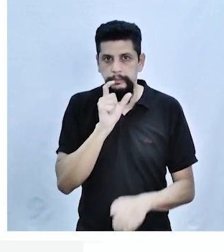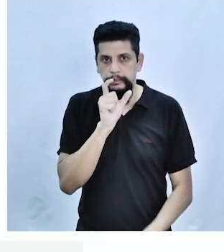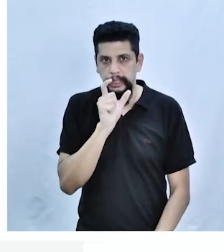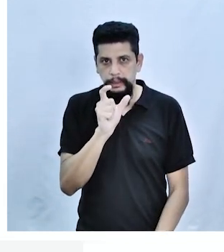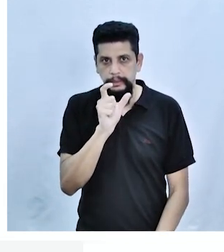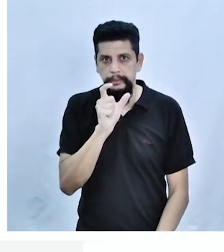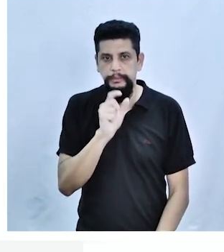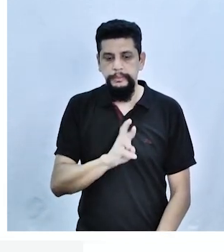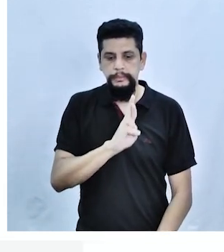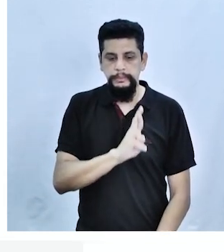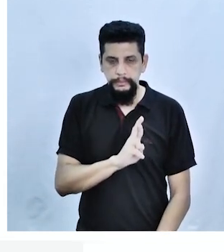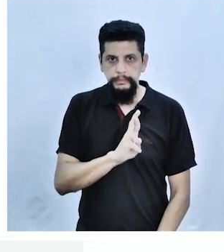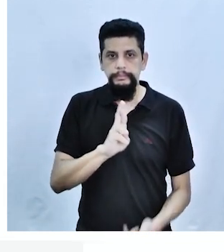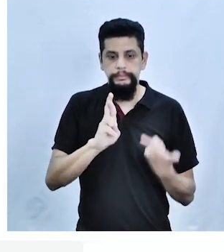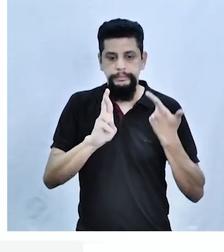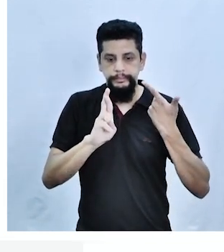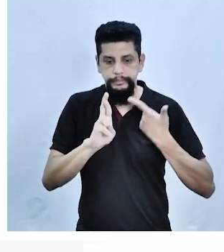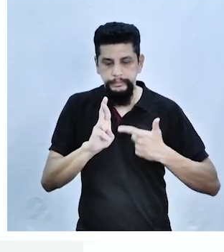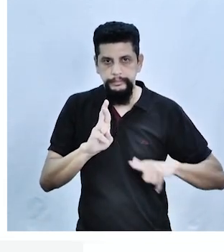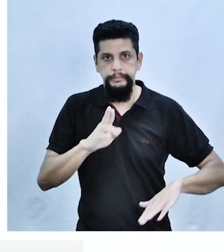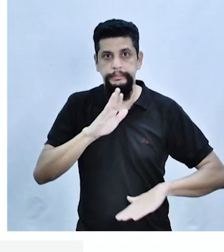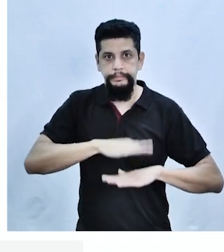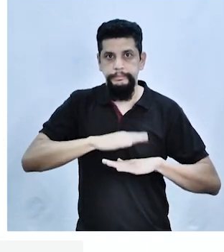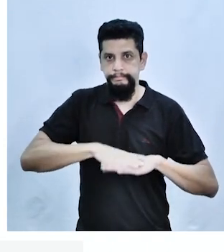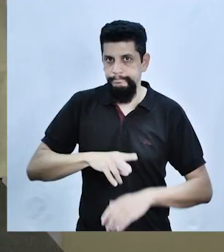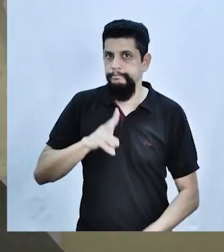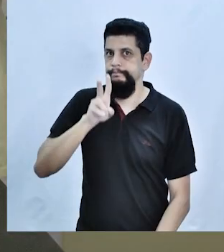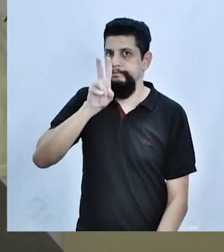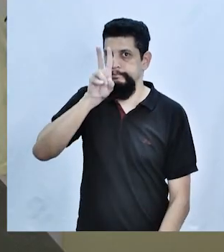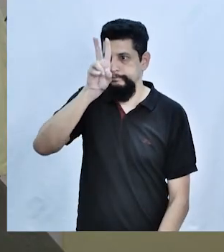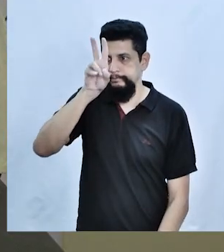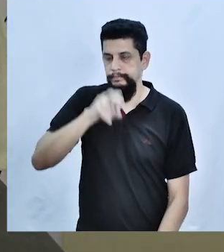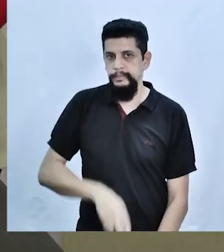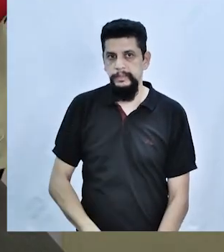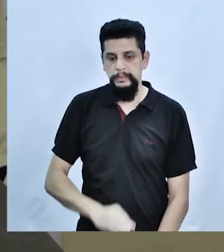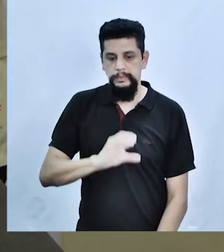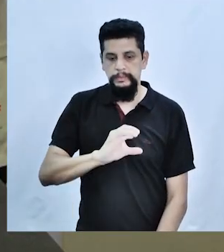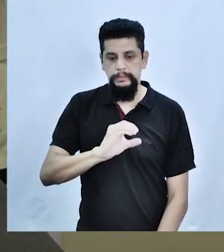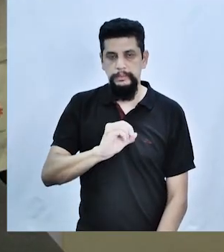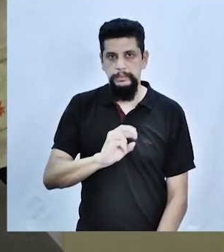se repete. Isso. Então, ele fica ainda mais forte.